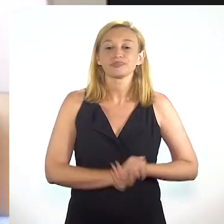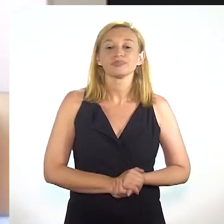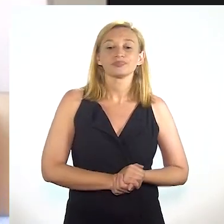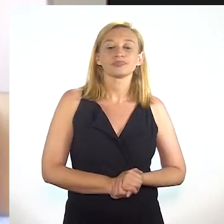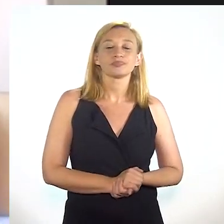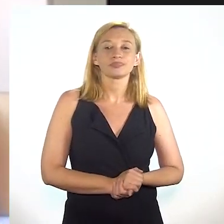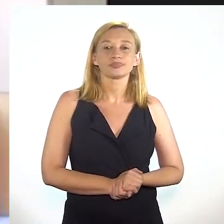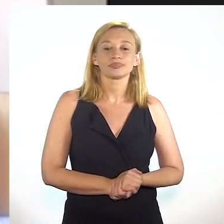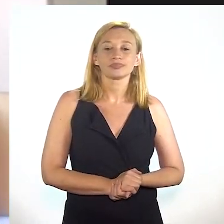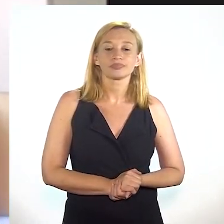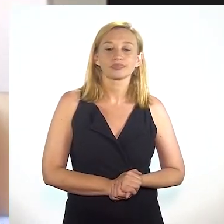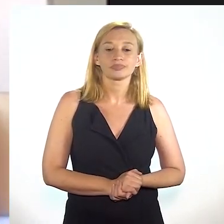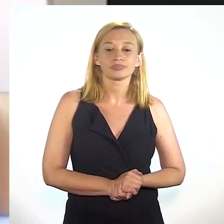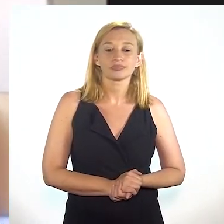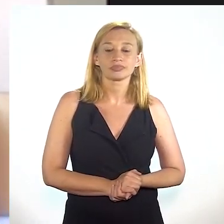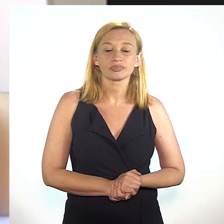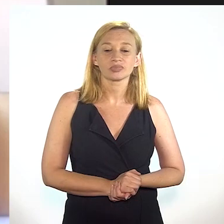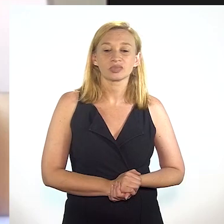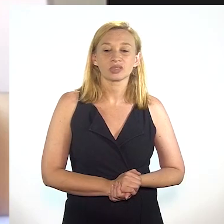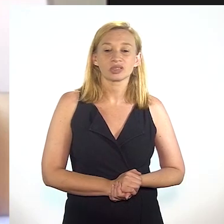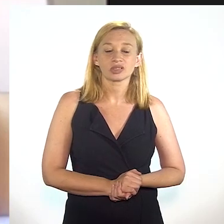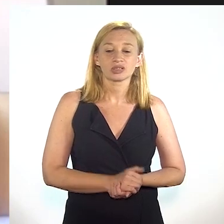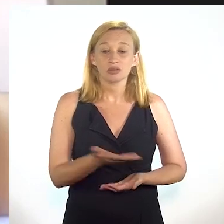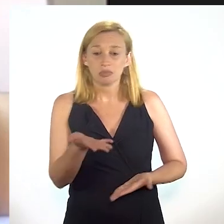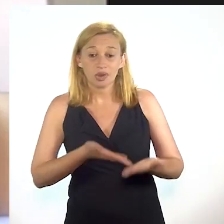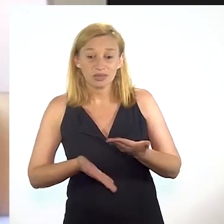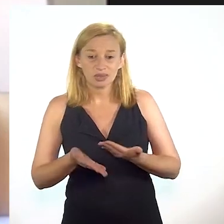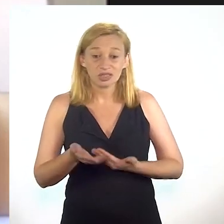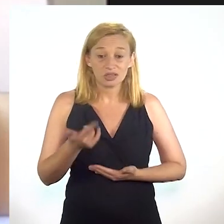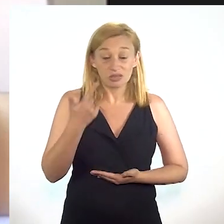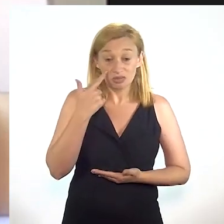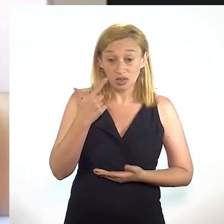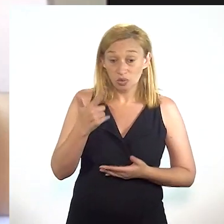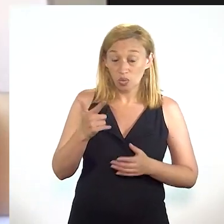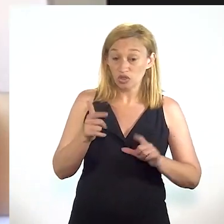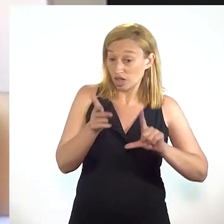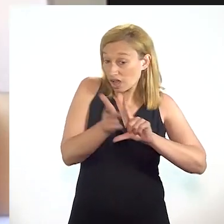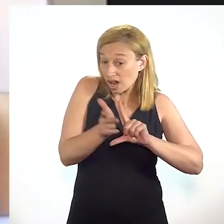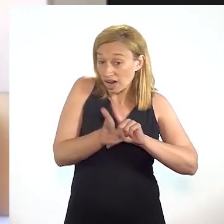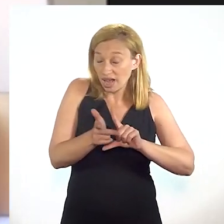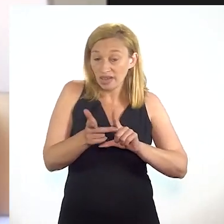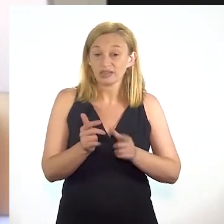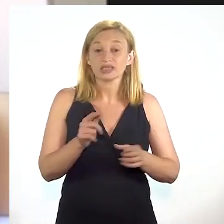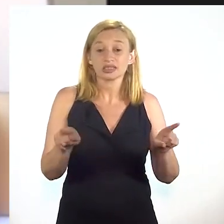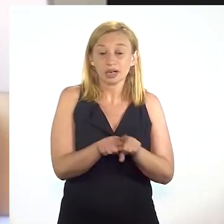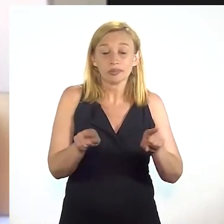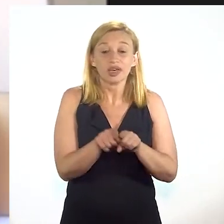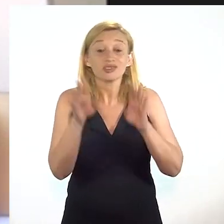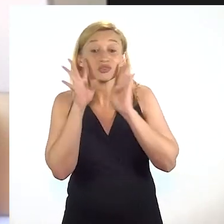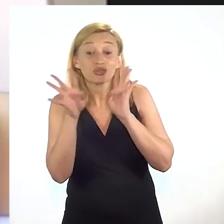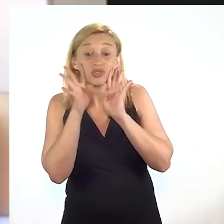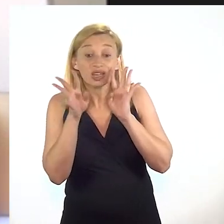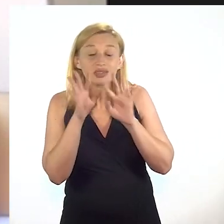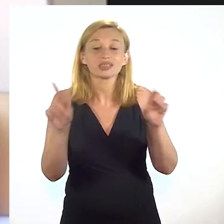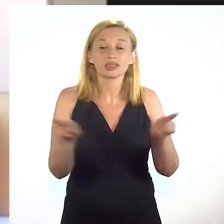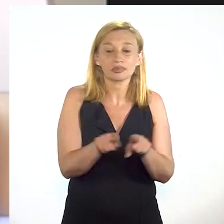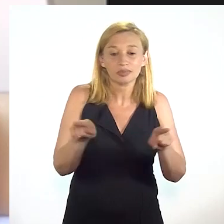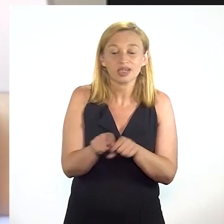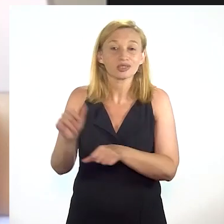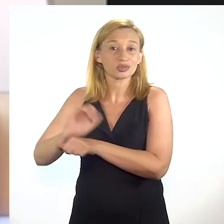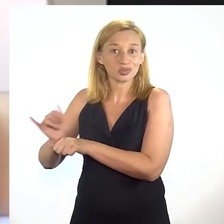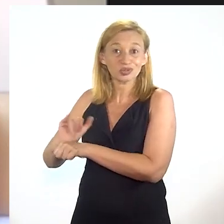segmento, né? Não participem assistindo hoje a nossa live, que também vamos estar no Face e